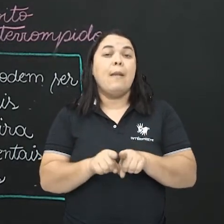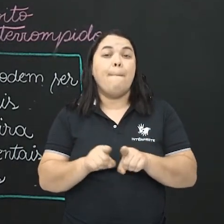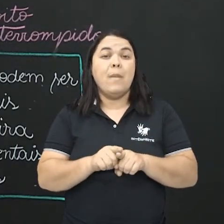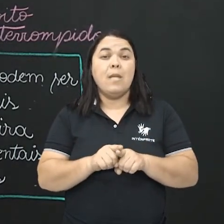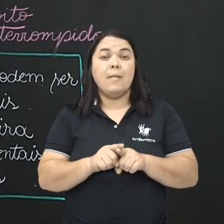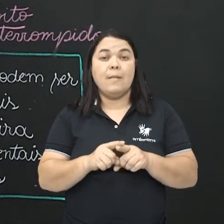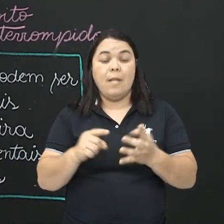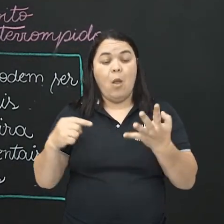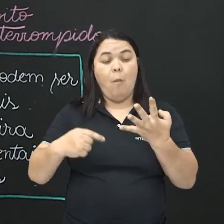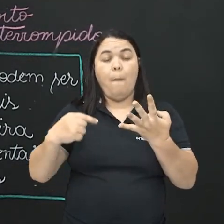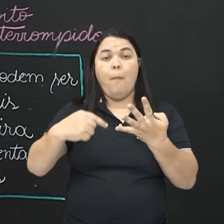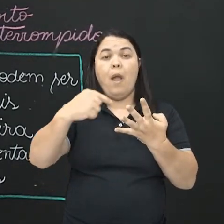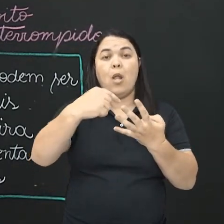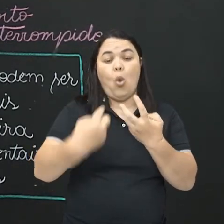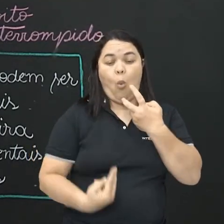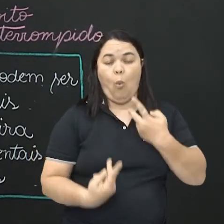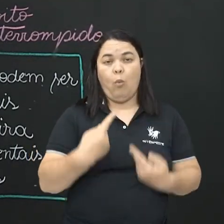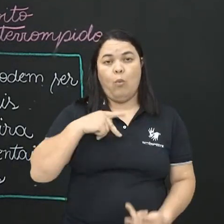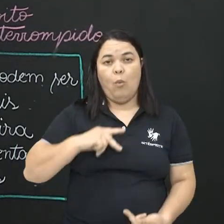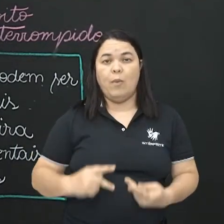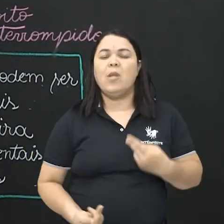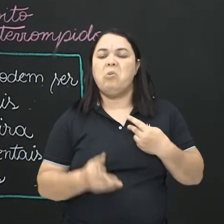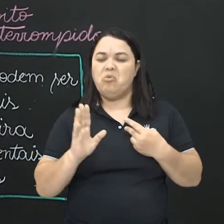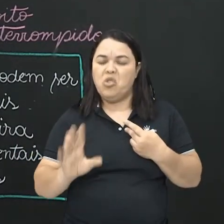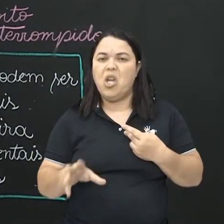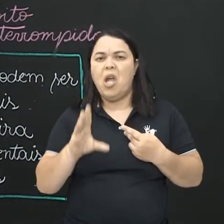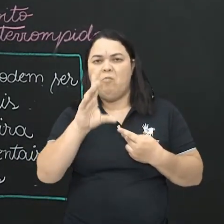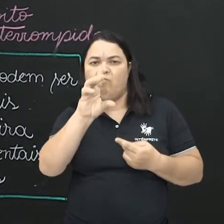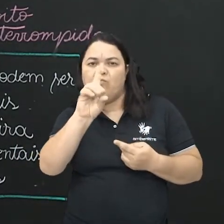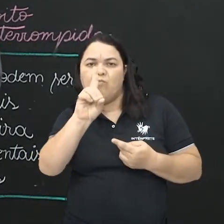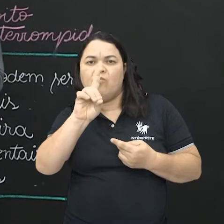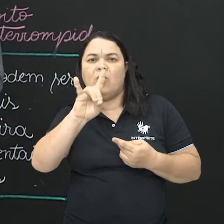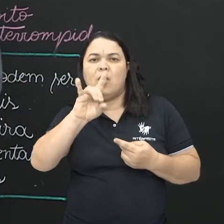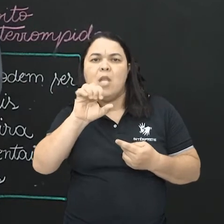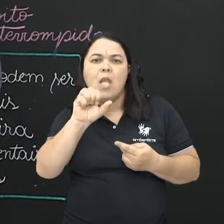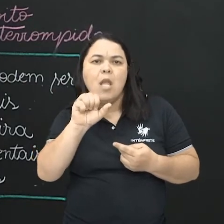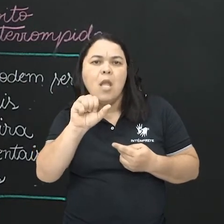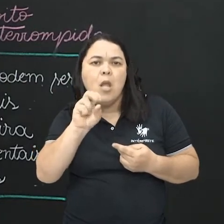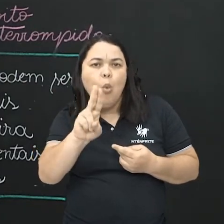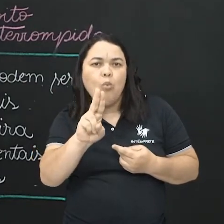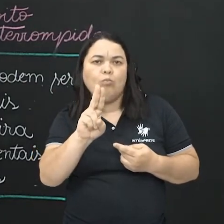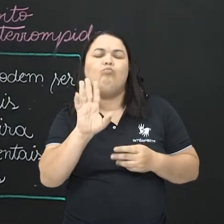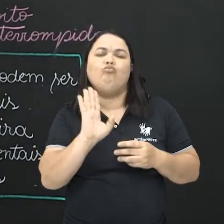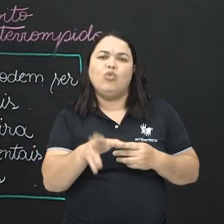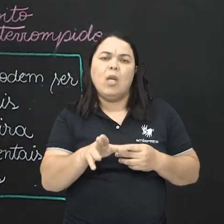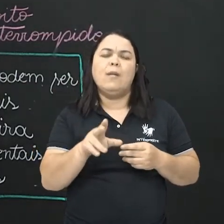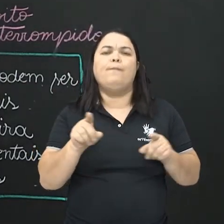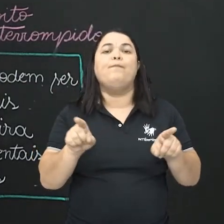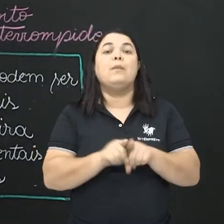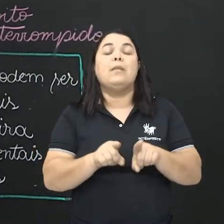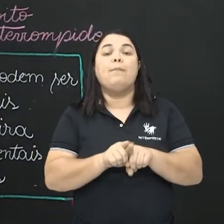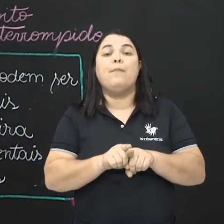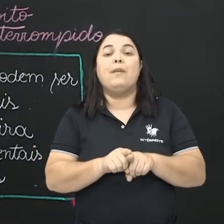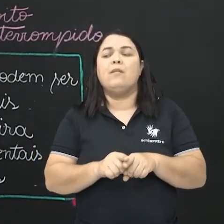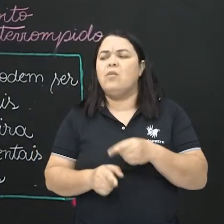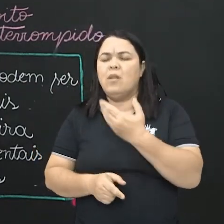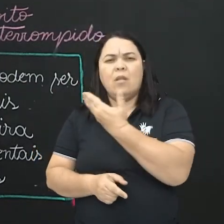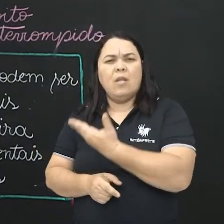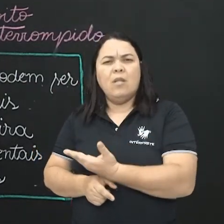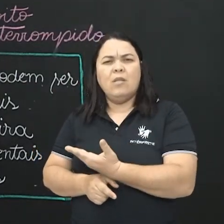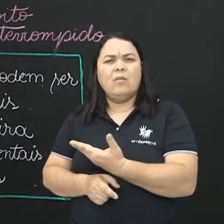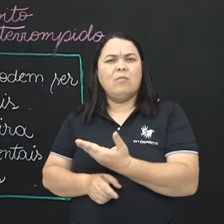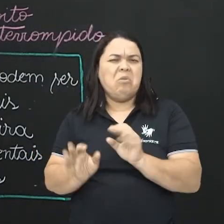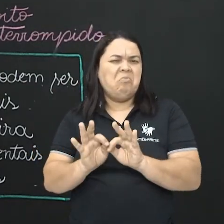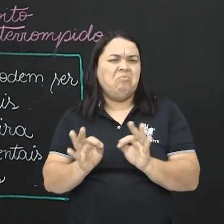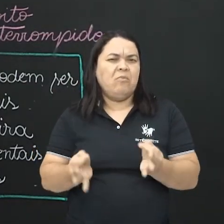o DIU hormonal, que tem sido bastante utilizado, com bastante eficácia, e a gente vai para os mais comuns. O mais